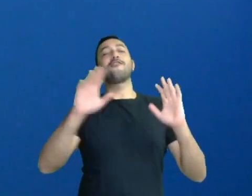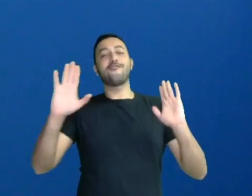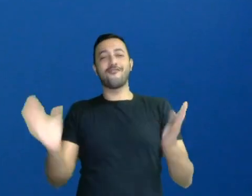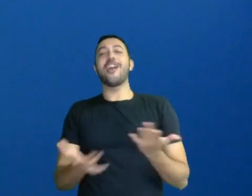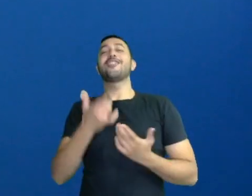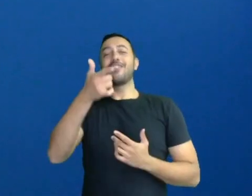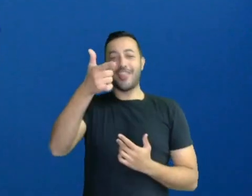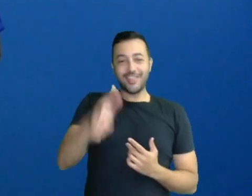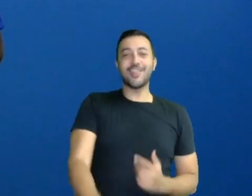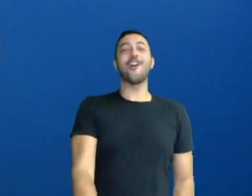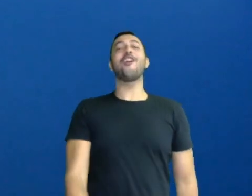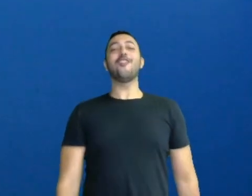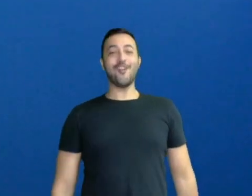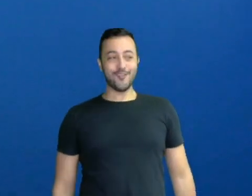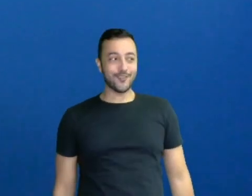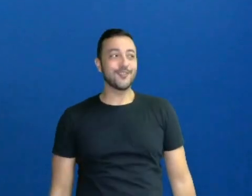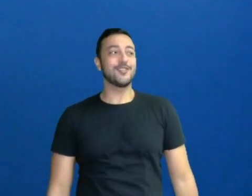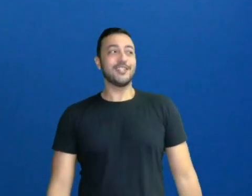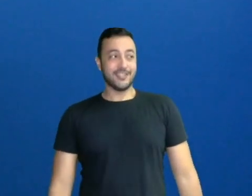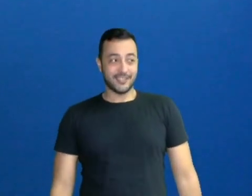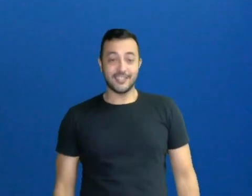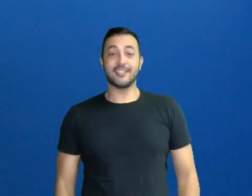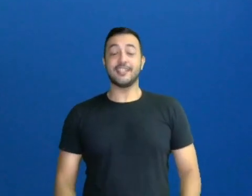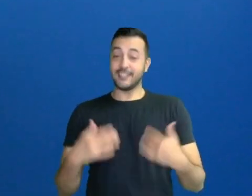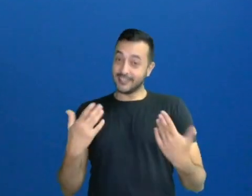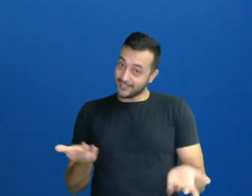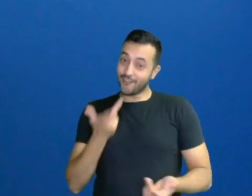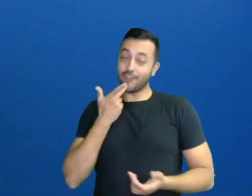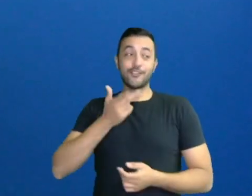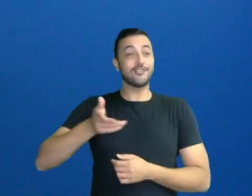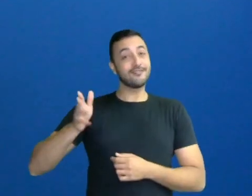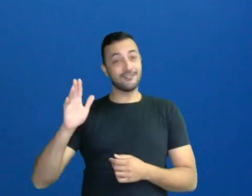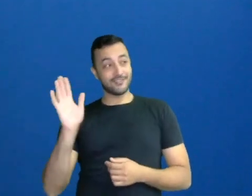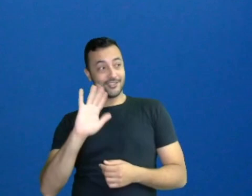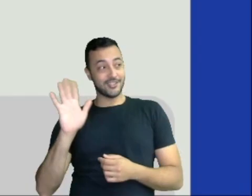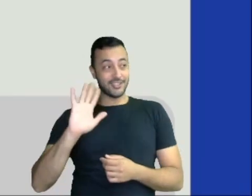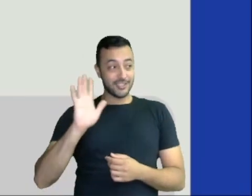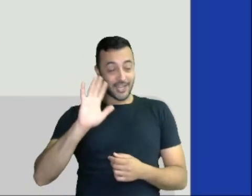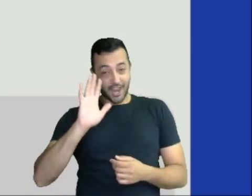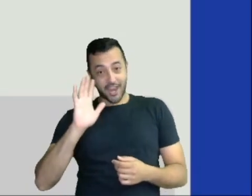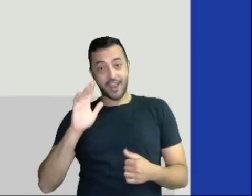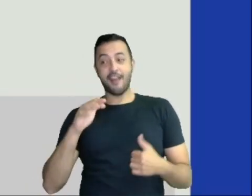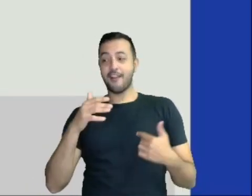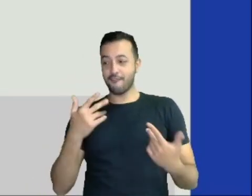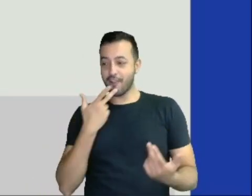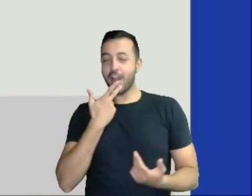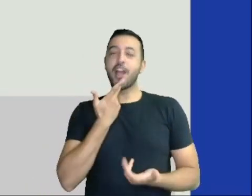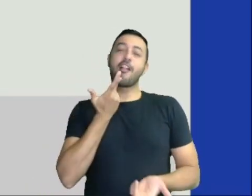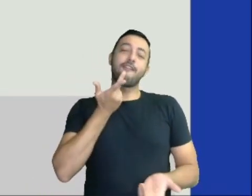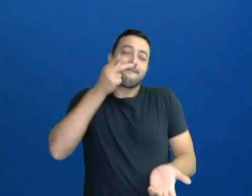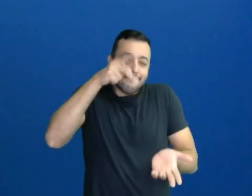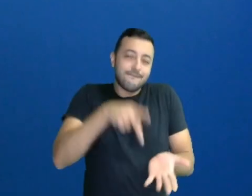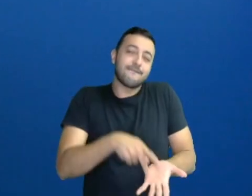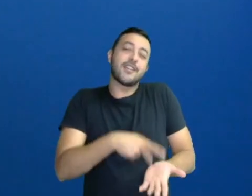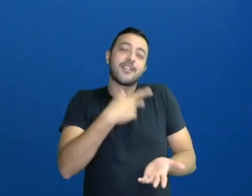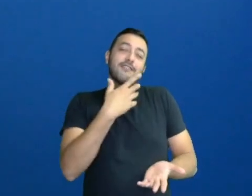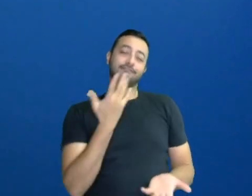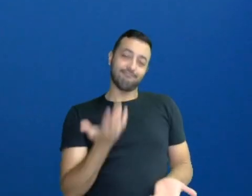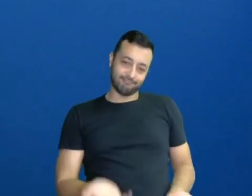festa da vovó novamente se despediu né Então aí ao sinceramente